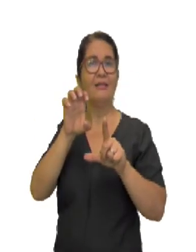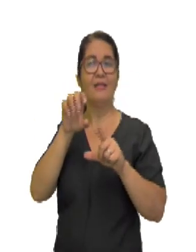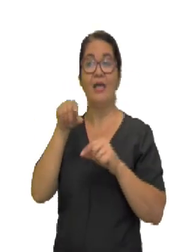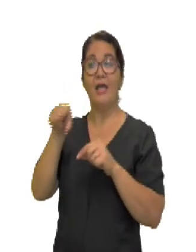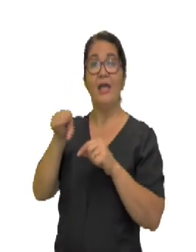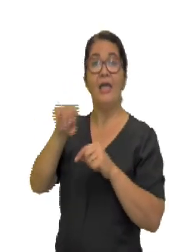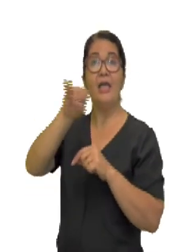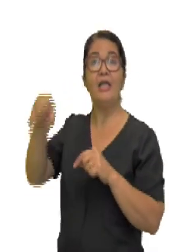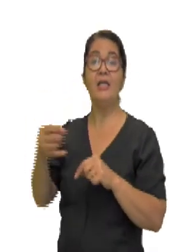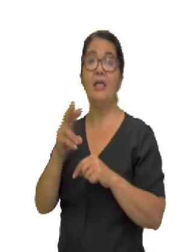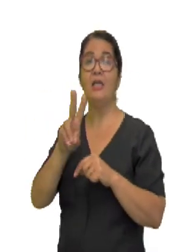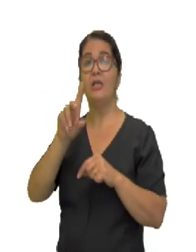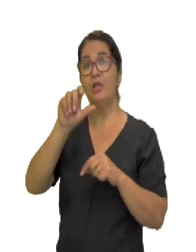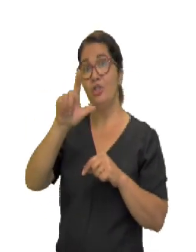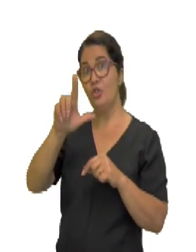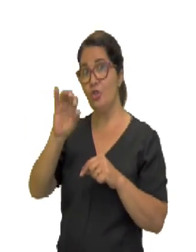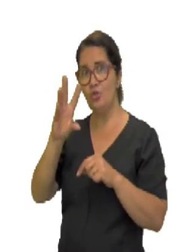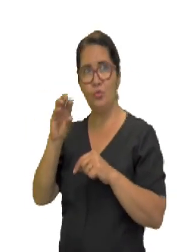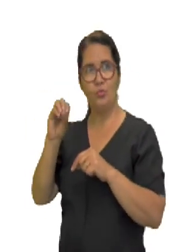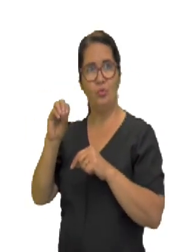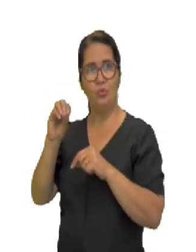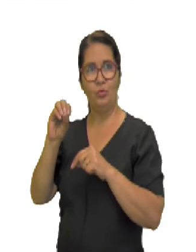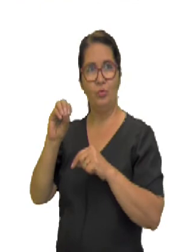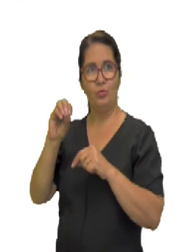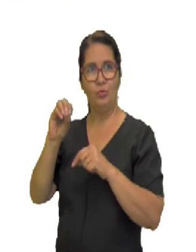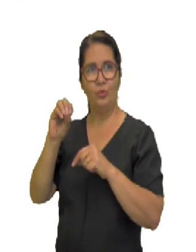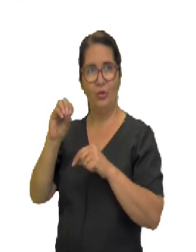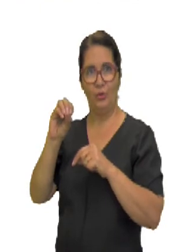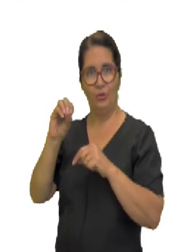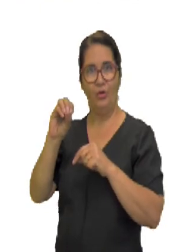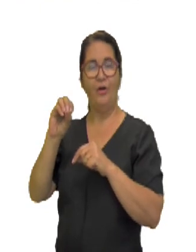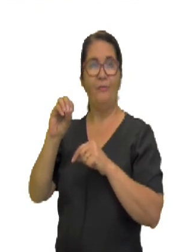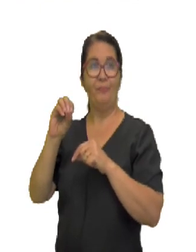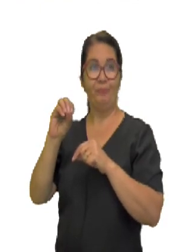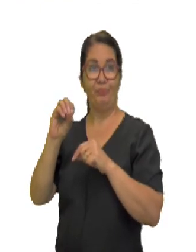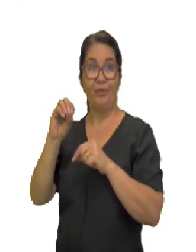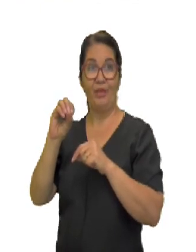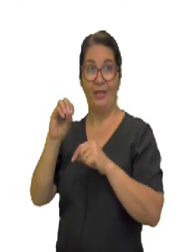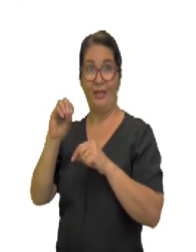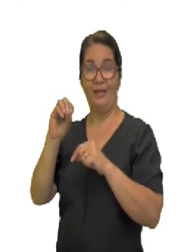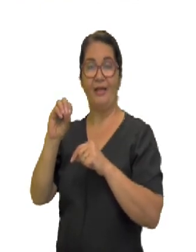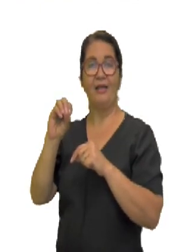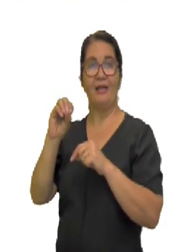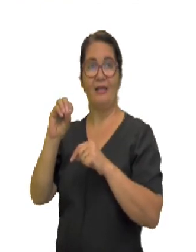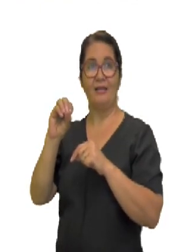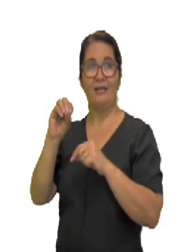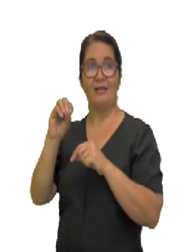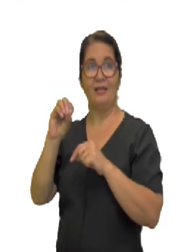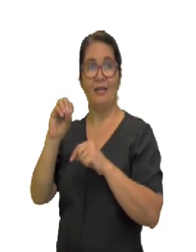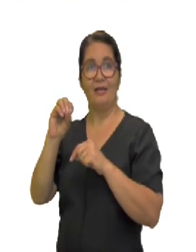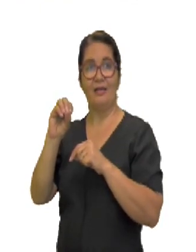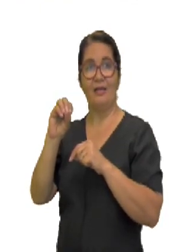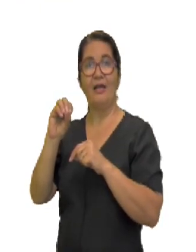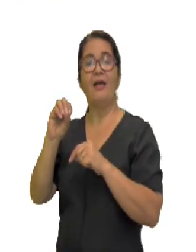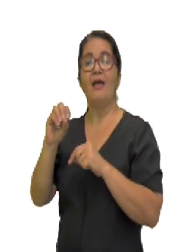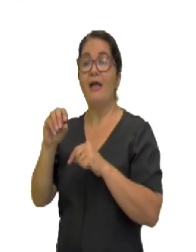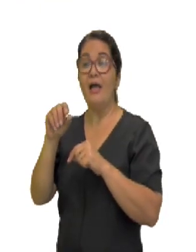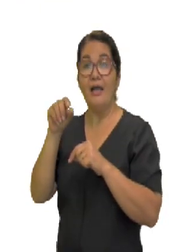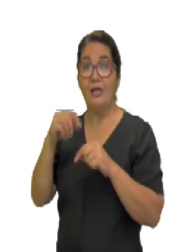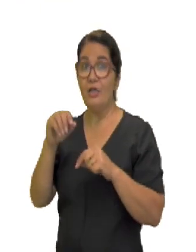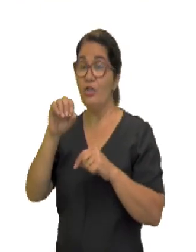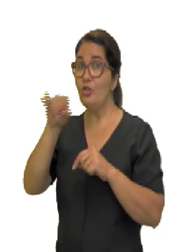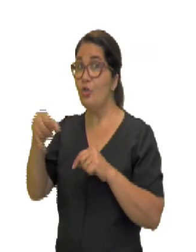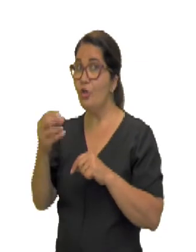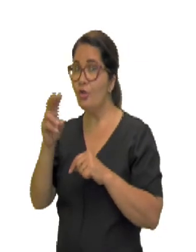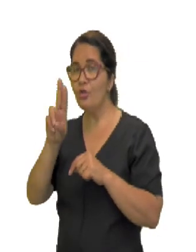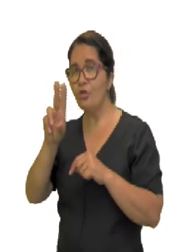uma comparação entre duas pessoas, ó. Júlio e eu. Perceberam? Ó.